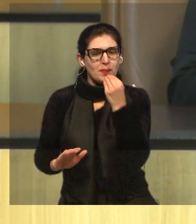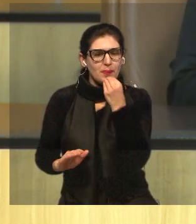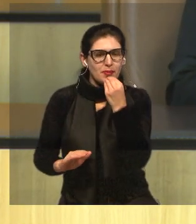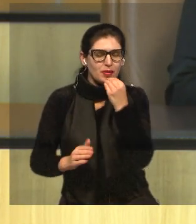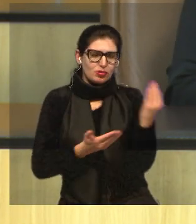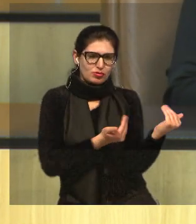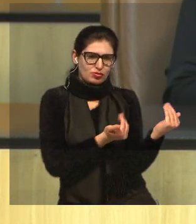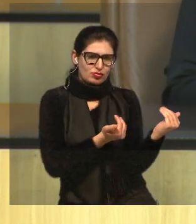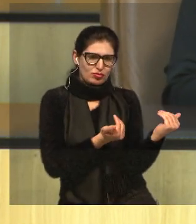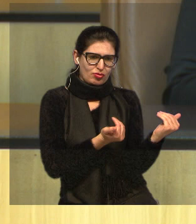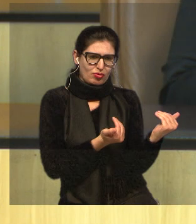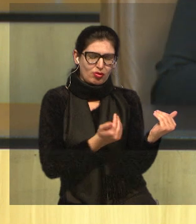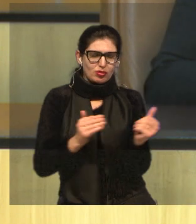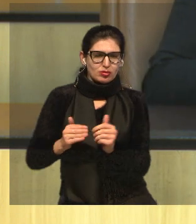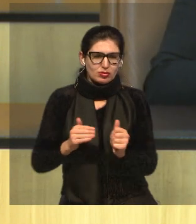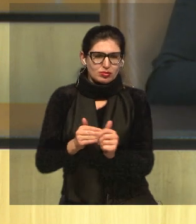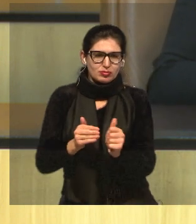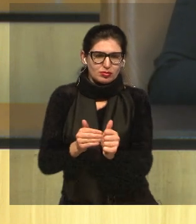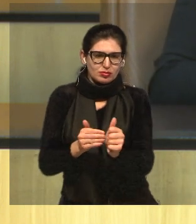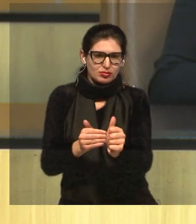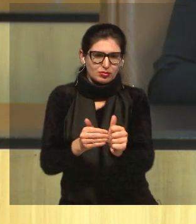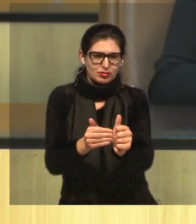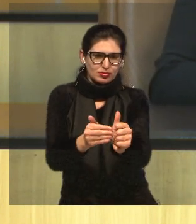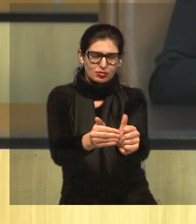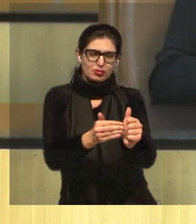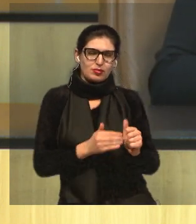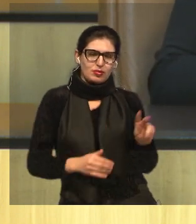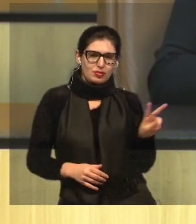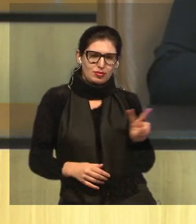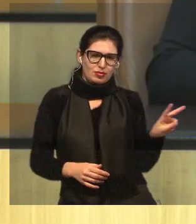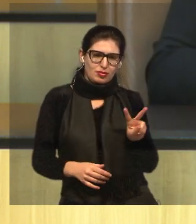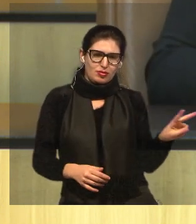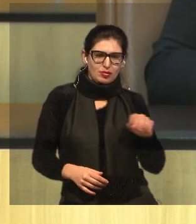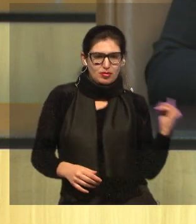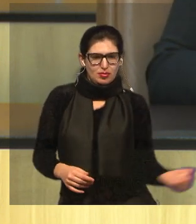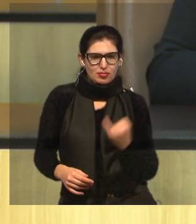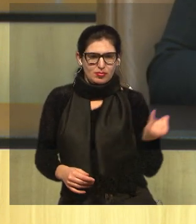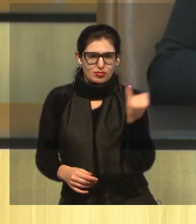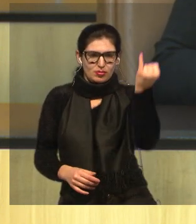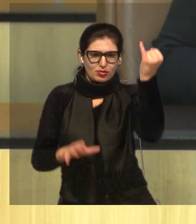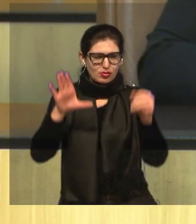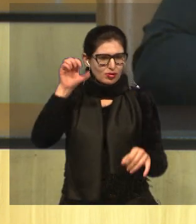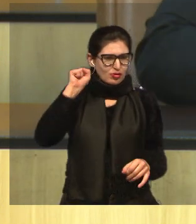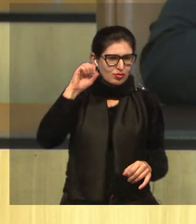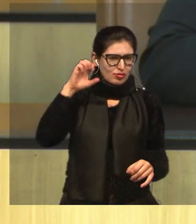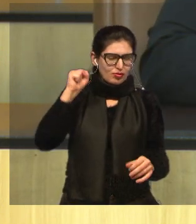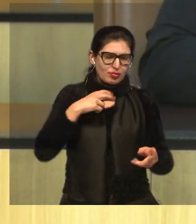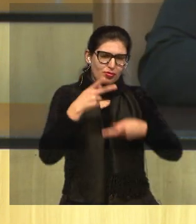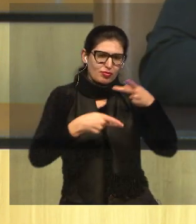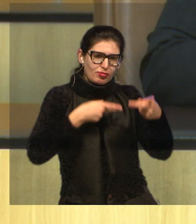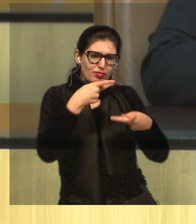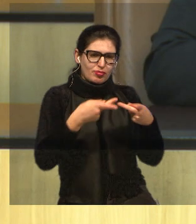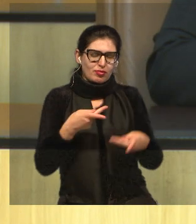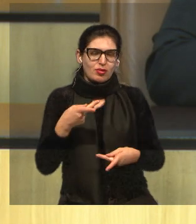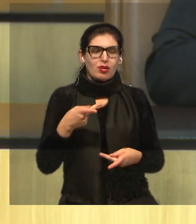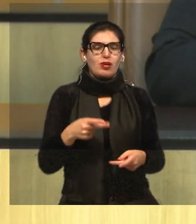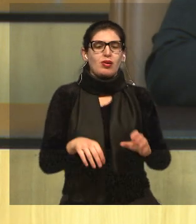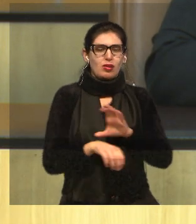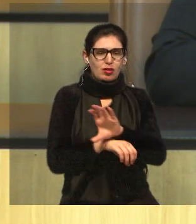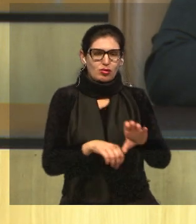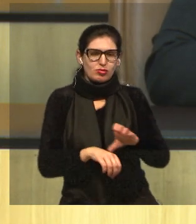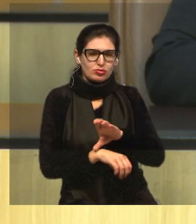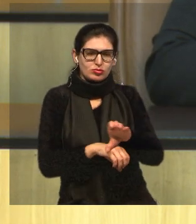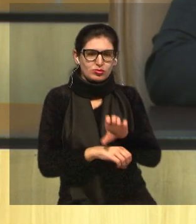os passos dos vereadores, né? Então, a gente acha muito importante ouvi-los. E falar do ECA é trazer